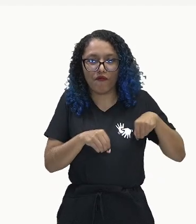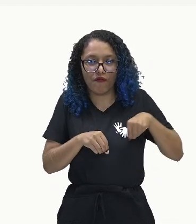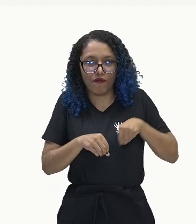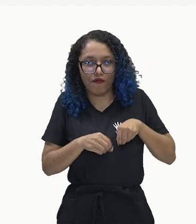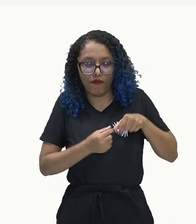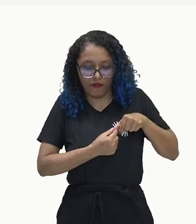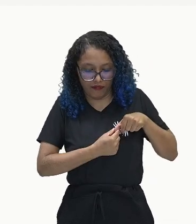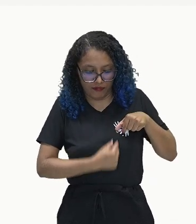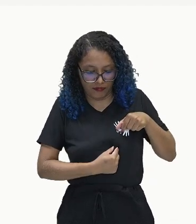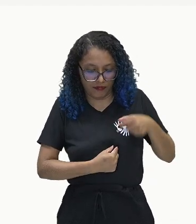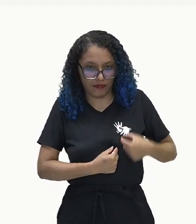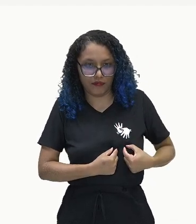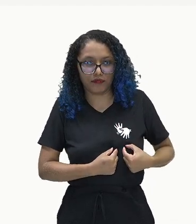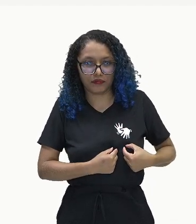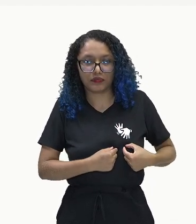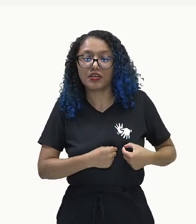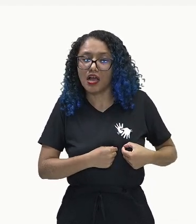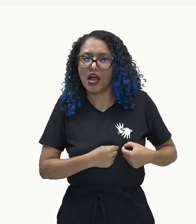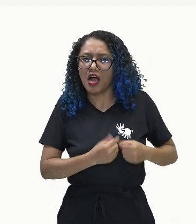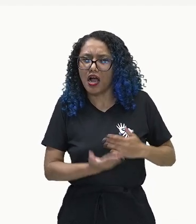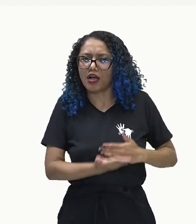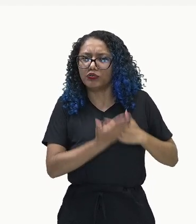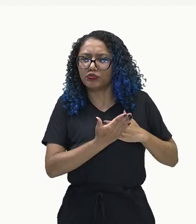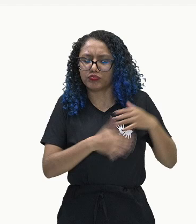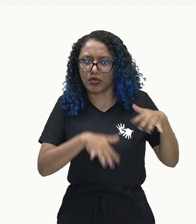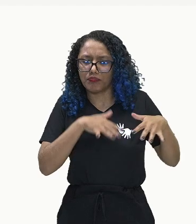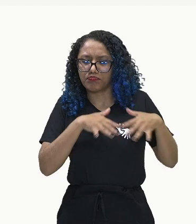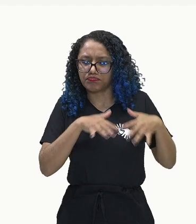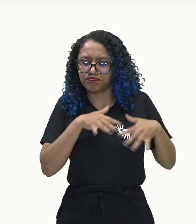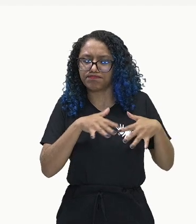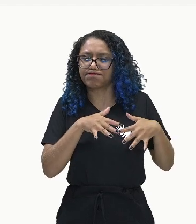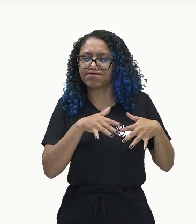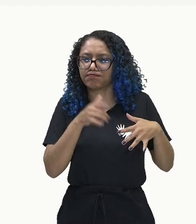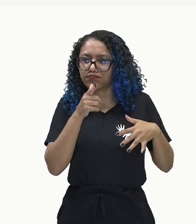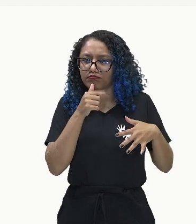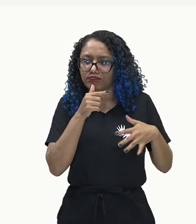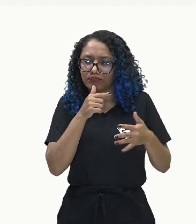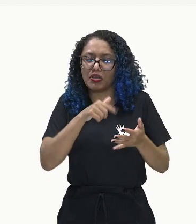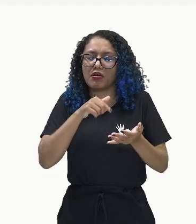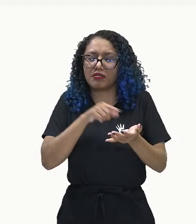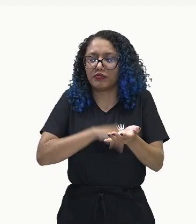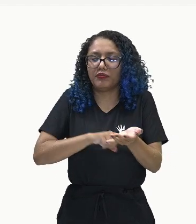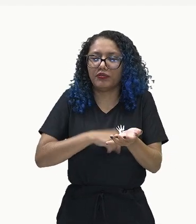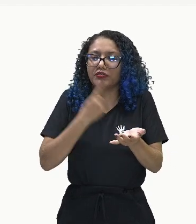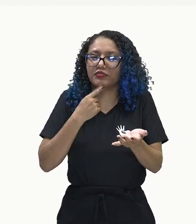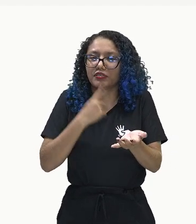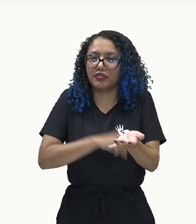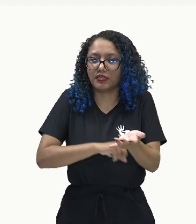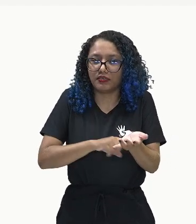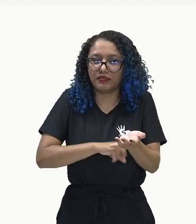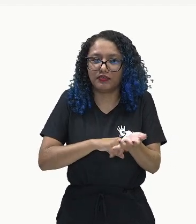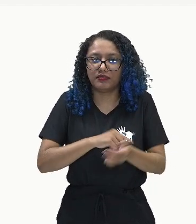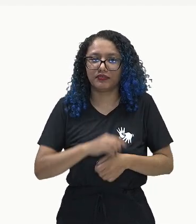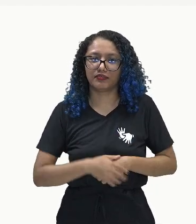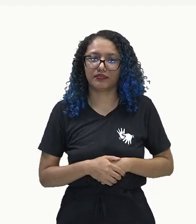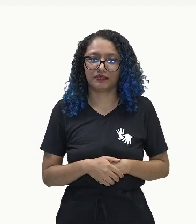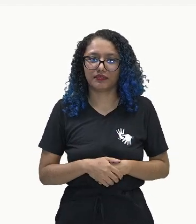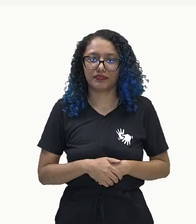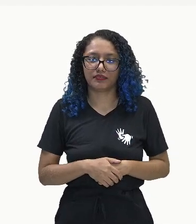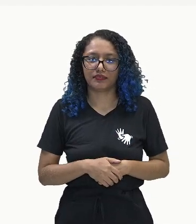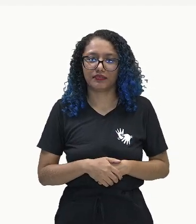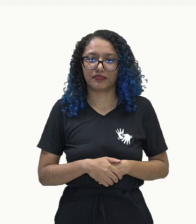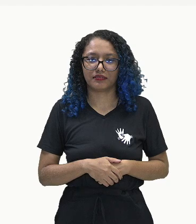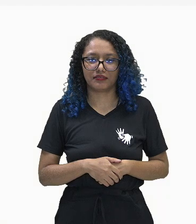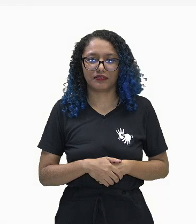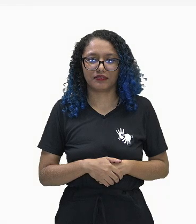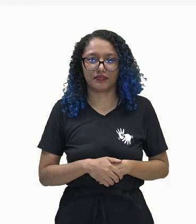no movimento do fluxo sanguíneo. Para que esse movimento ocorra, nós temos aí os movimentos